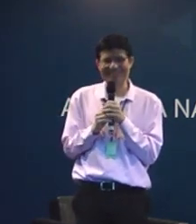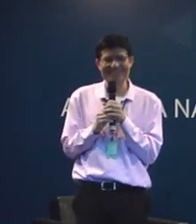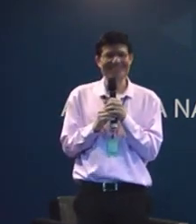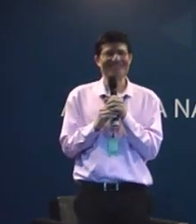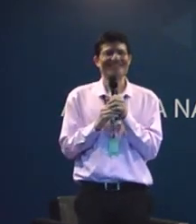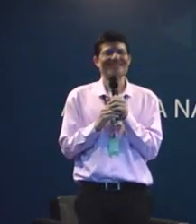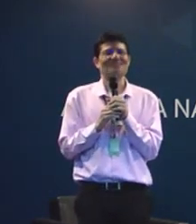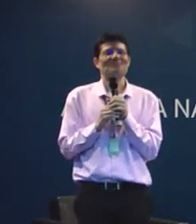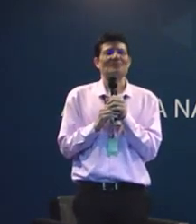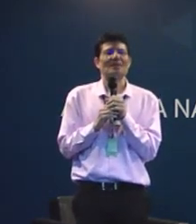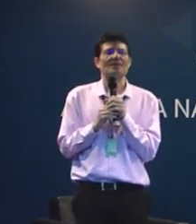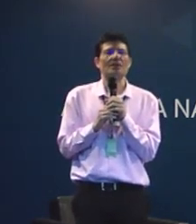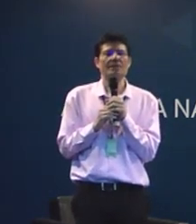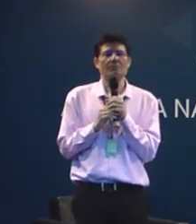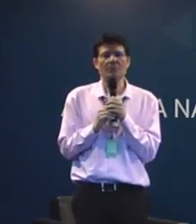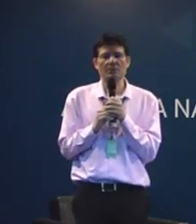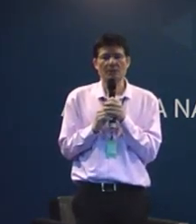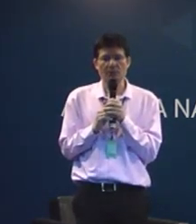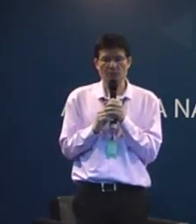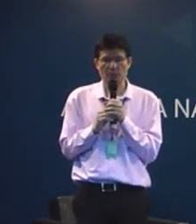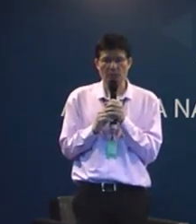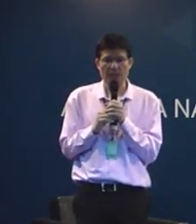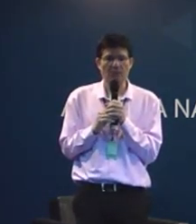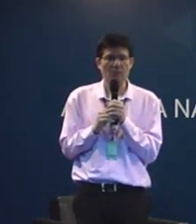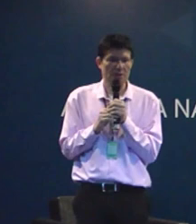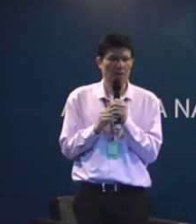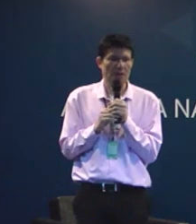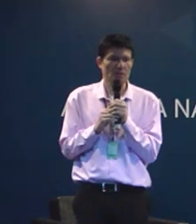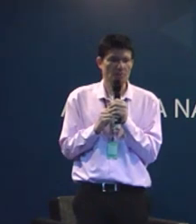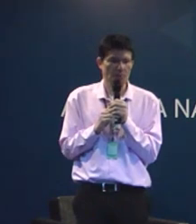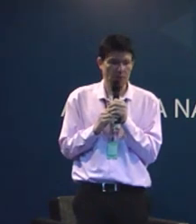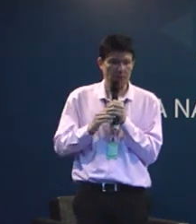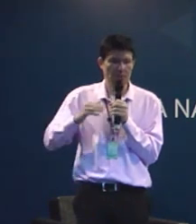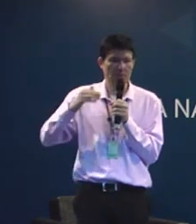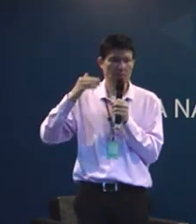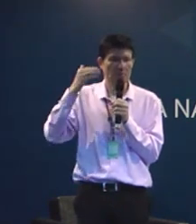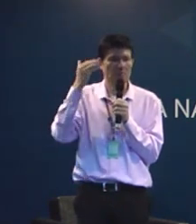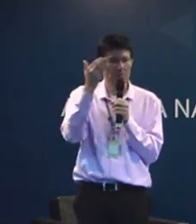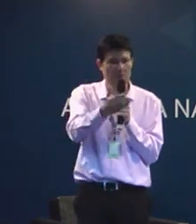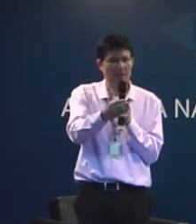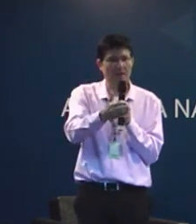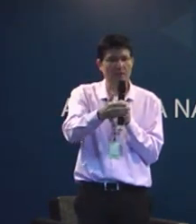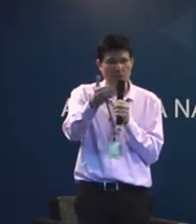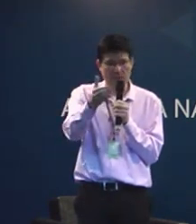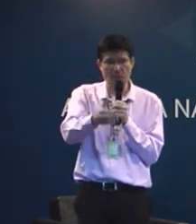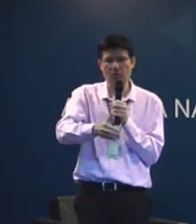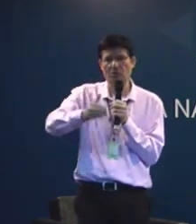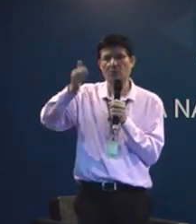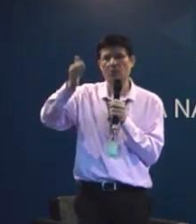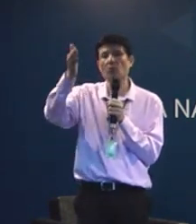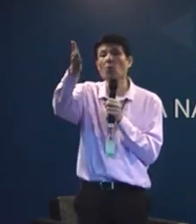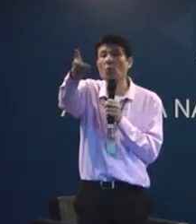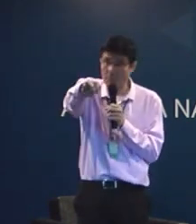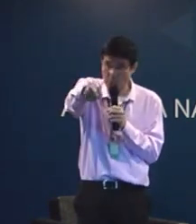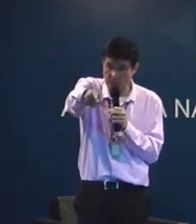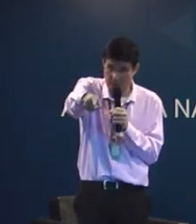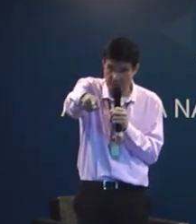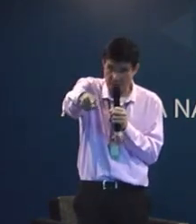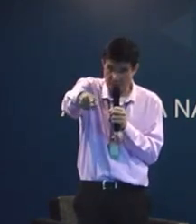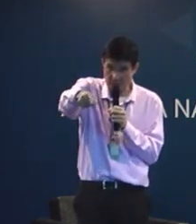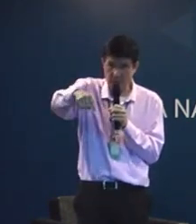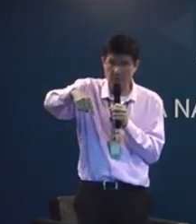Jonas. Então, sabemos da dificuldade, mas que acho importante que saia um ofício com a